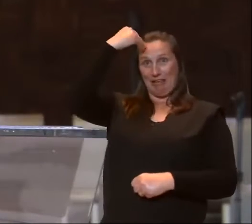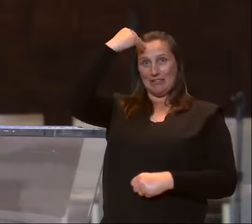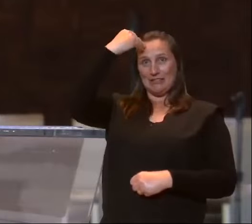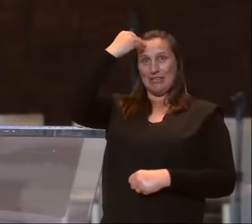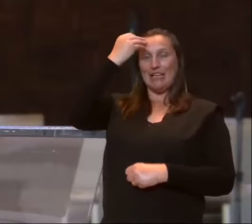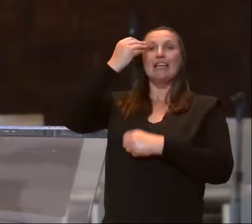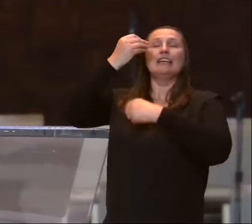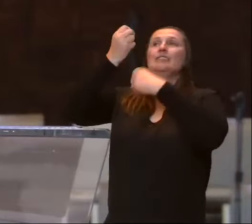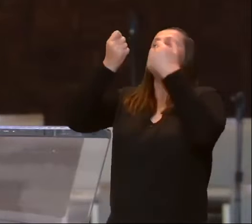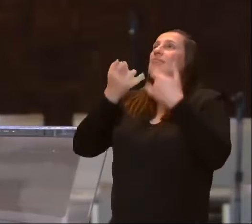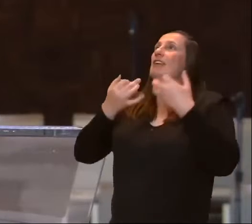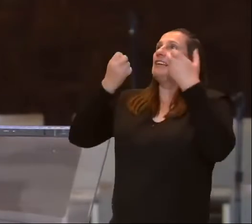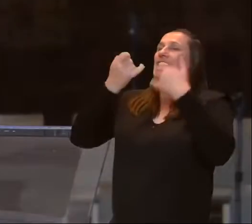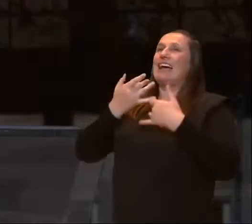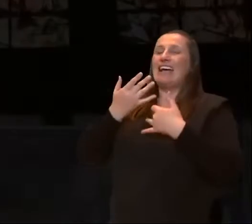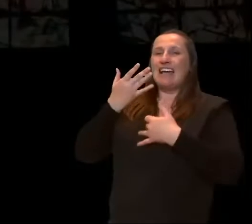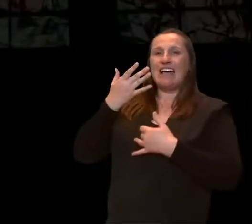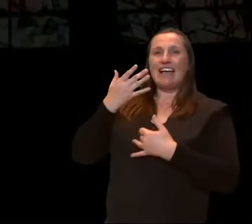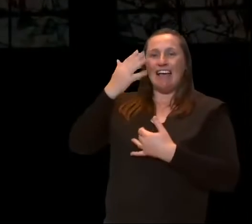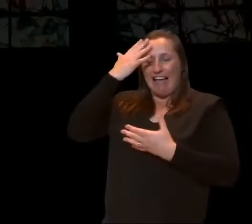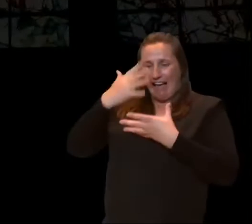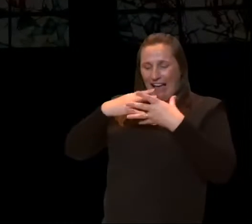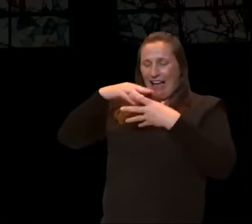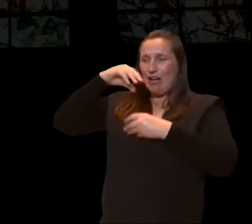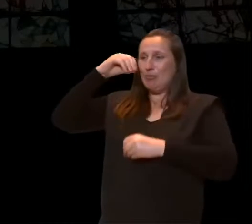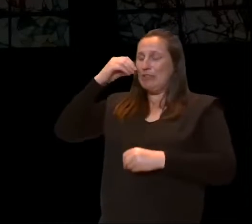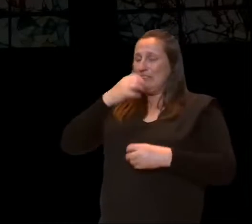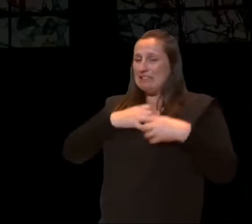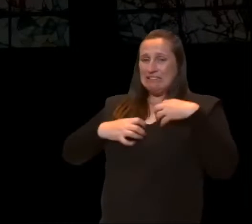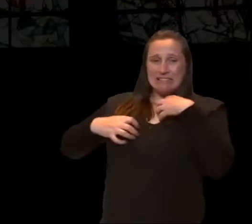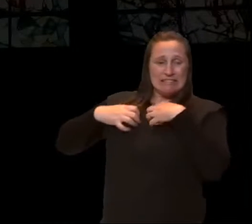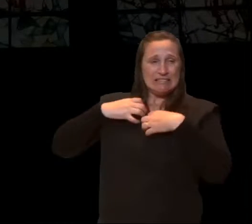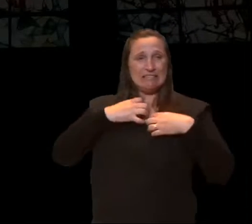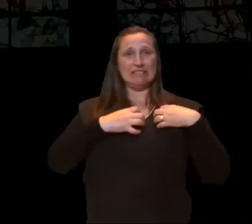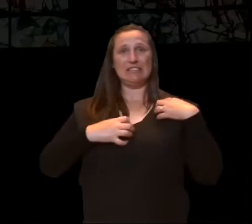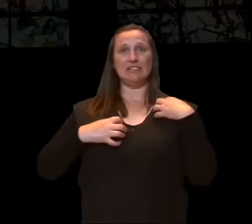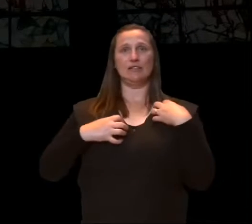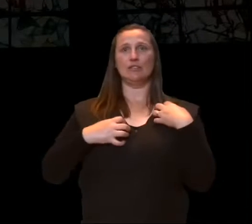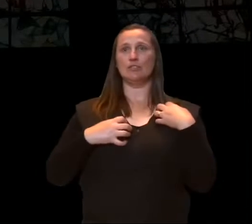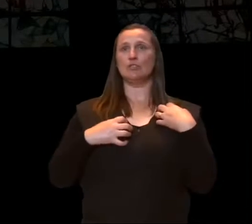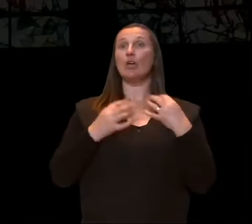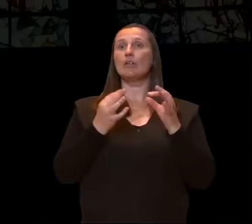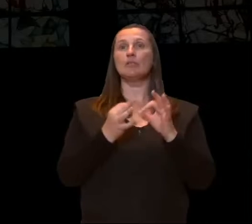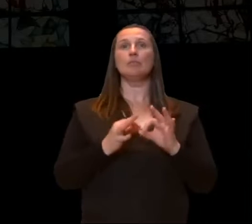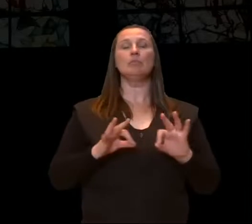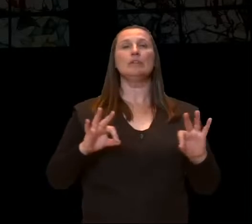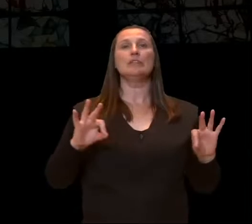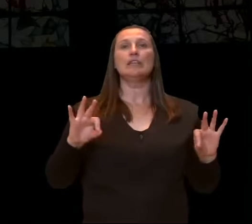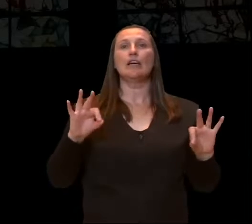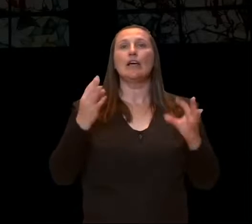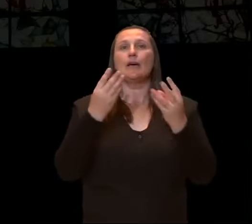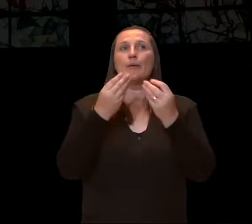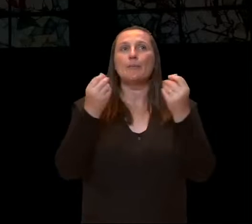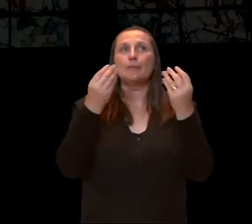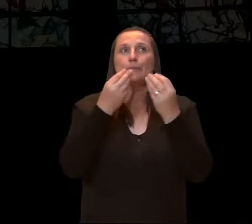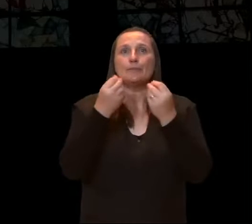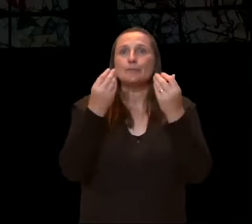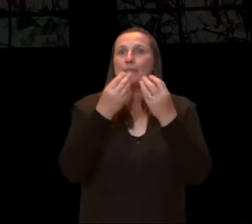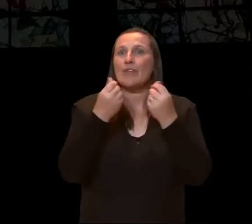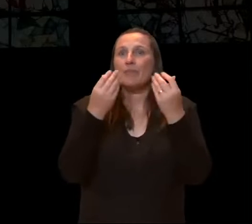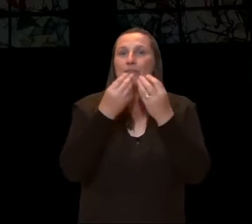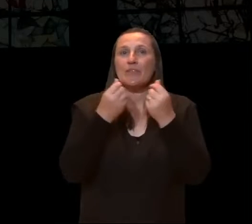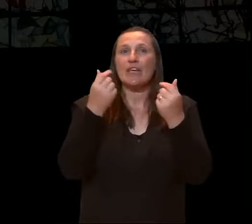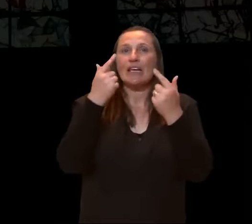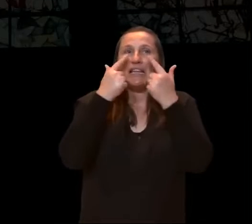das lágrimas como alimento. E eu expliquei aqui que não é simplesmente sentir o gosto, o sabor das lágrimas. É